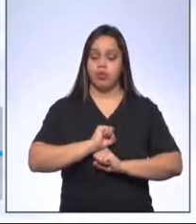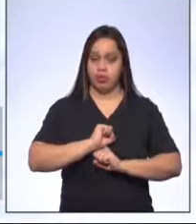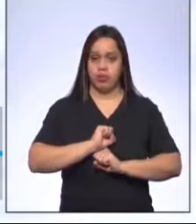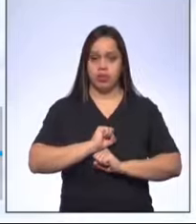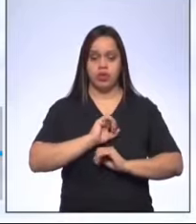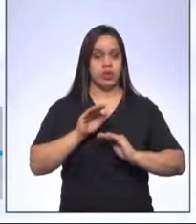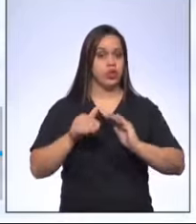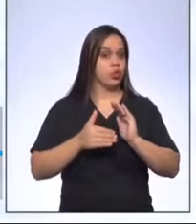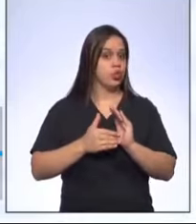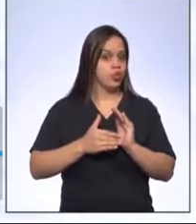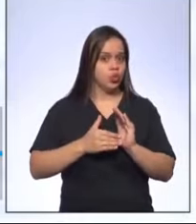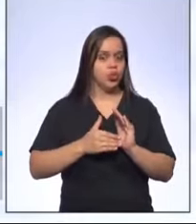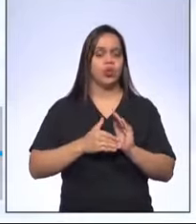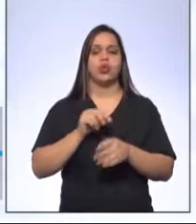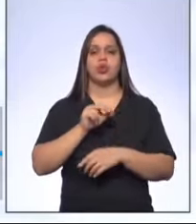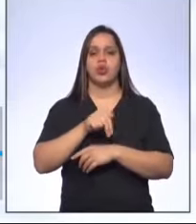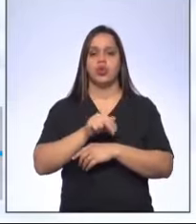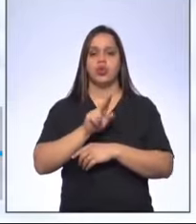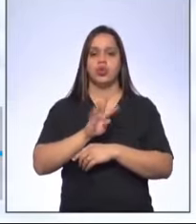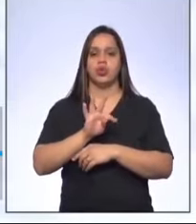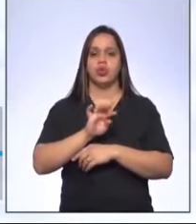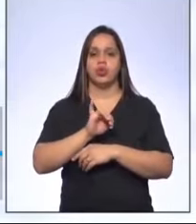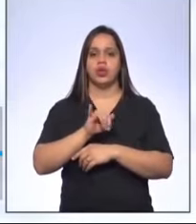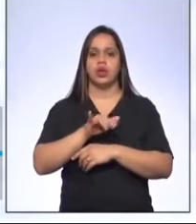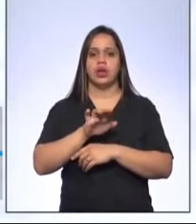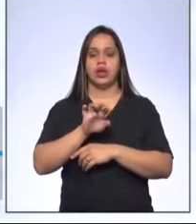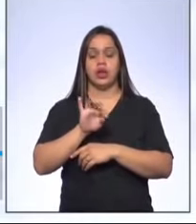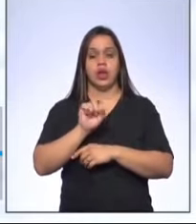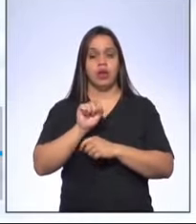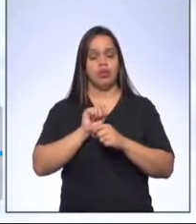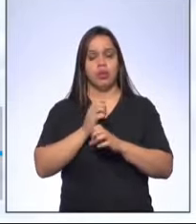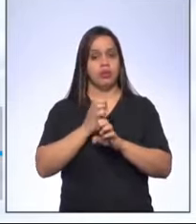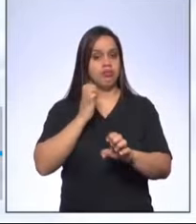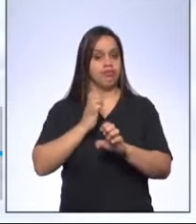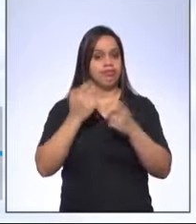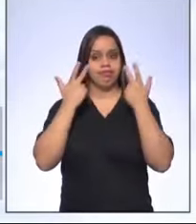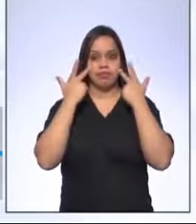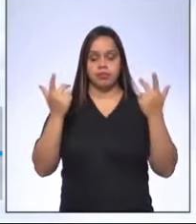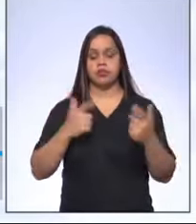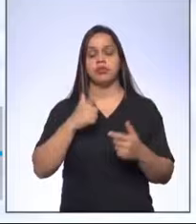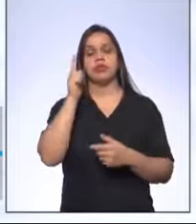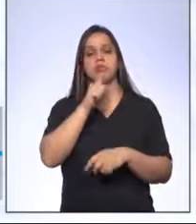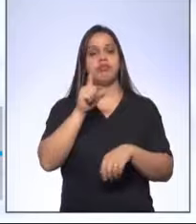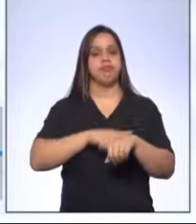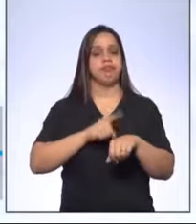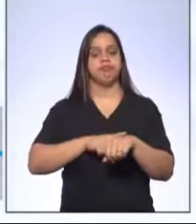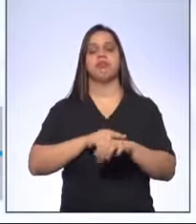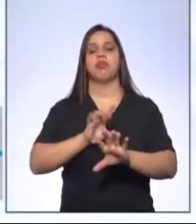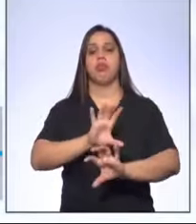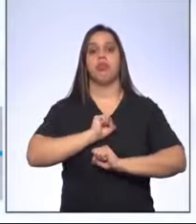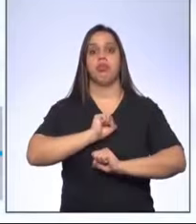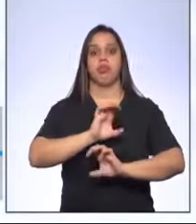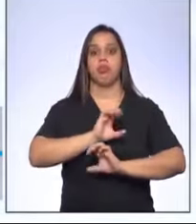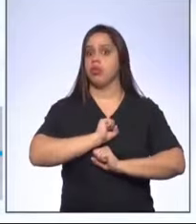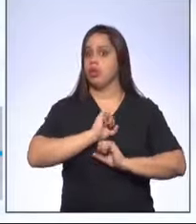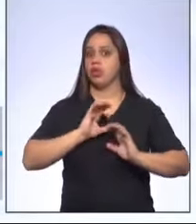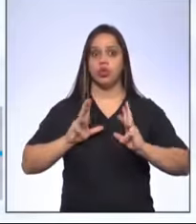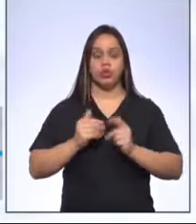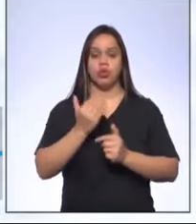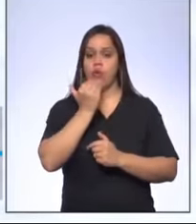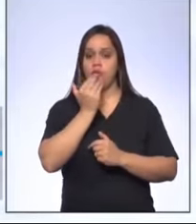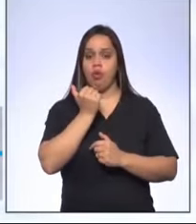uma engenharia aí, né, natural aí, para ter tempo de absorver bastante nutriente daquilo que você comeu. Por isso que a comida